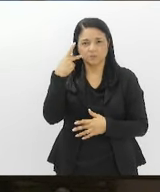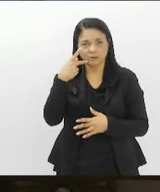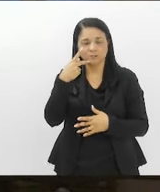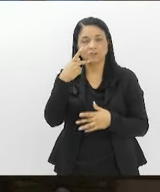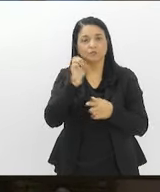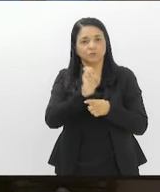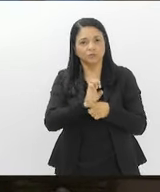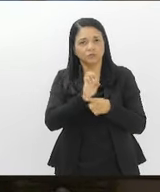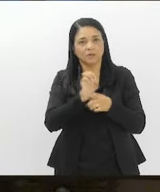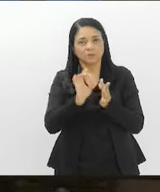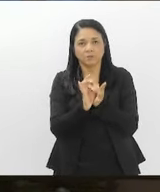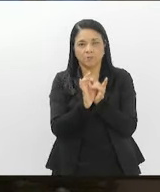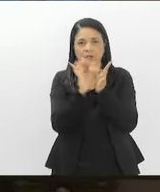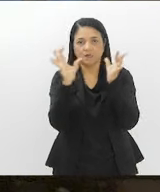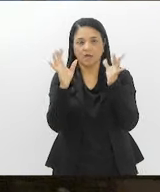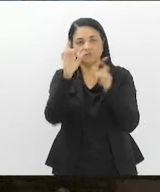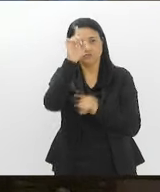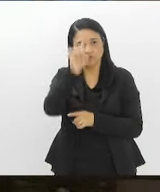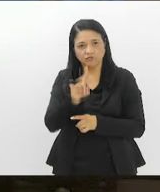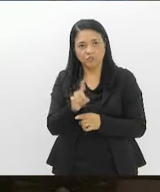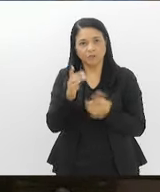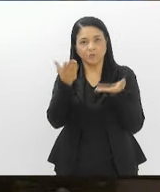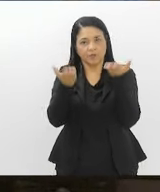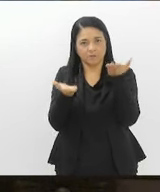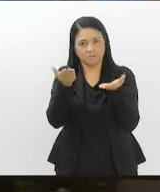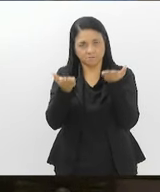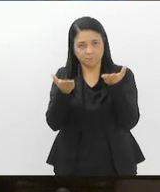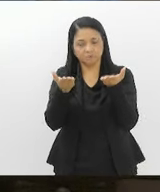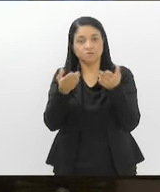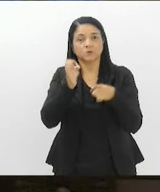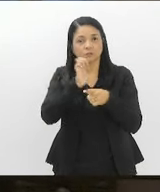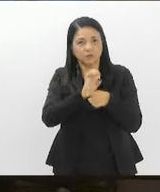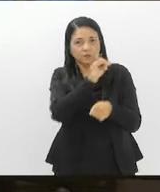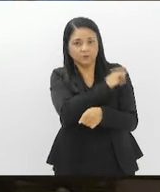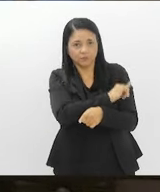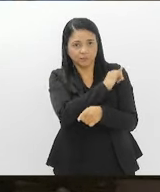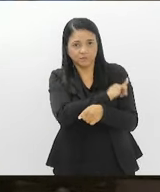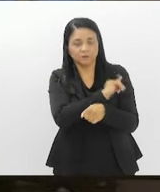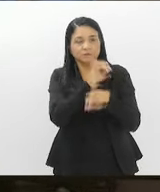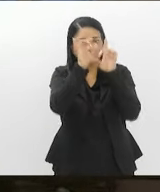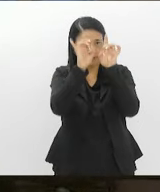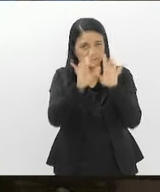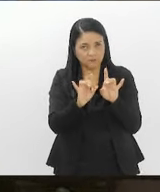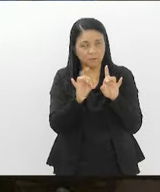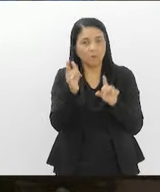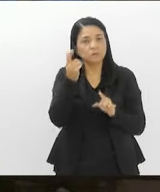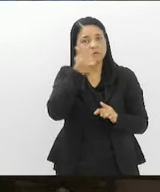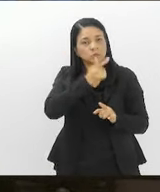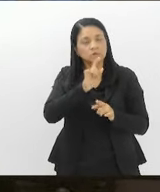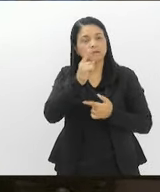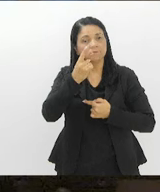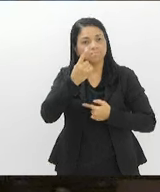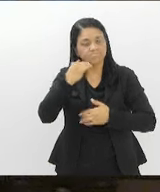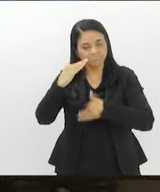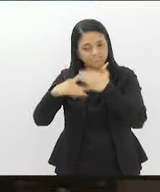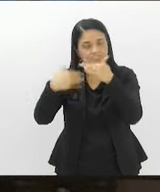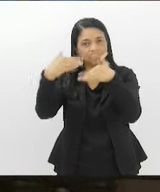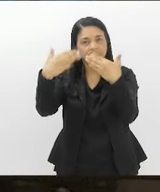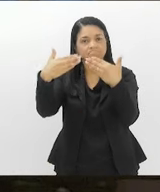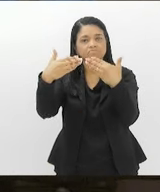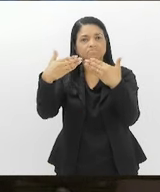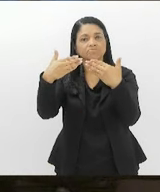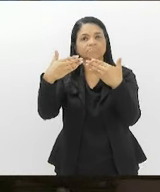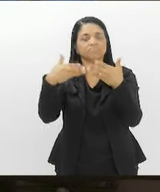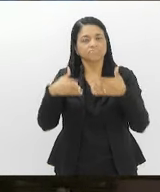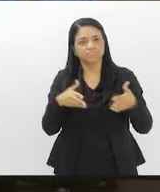Estado democrático de direito equilibrado, para que o nosso Rio de Janeiro, em especial, possa cada vez mais seguir para